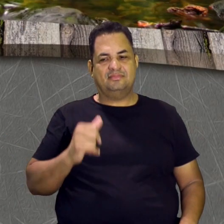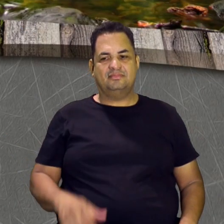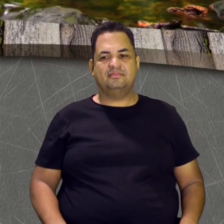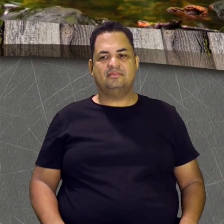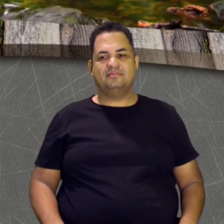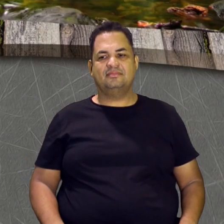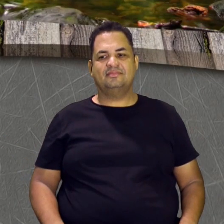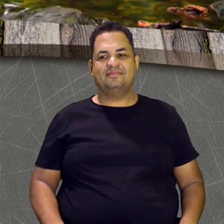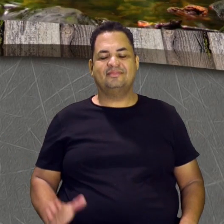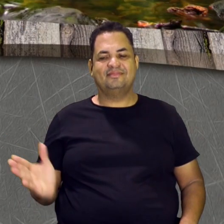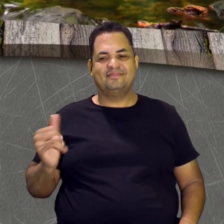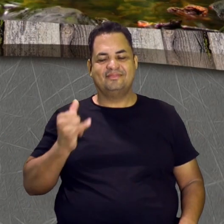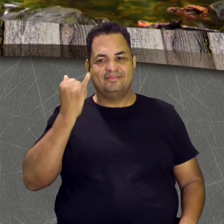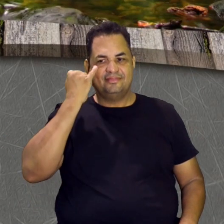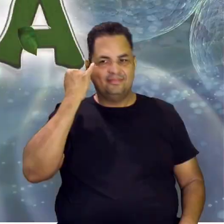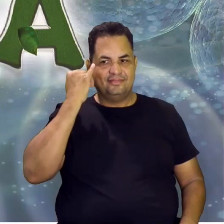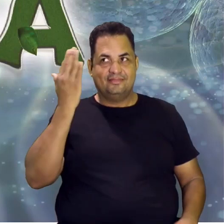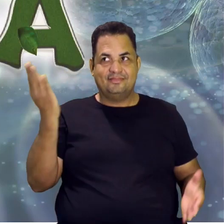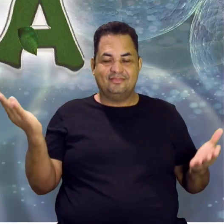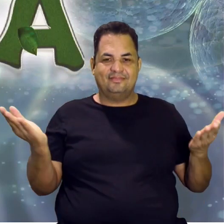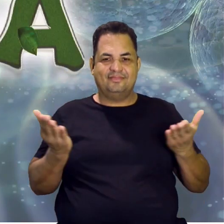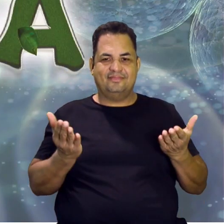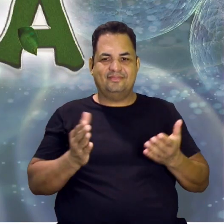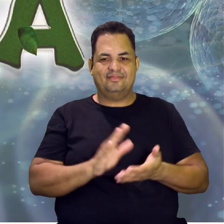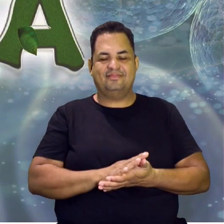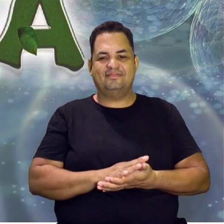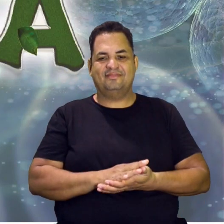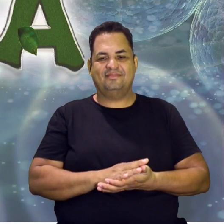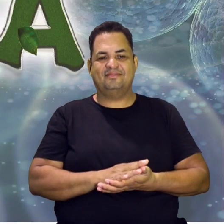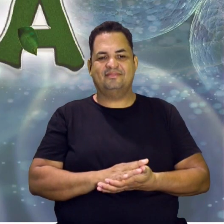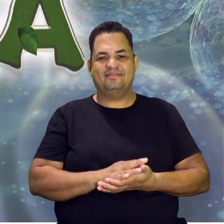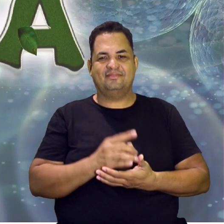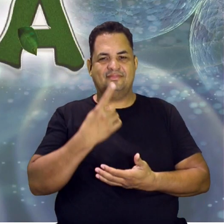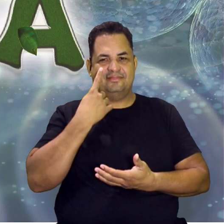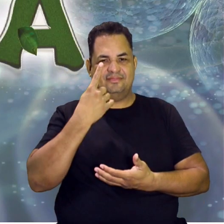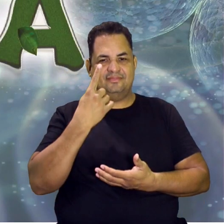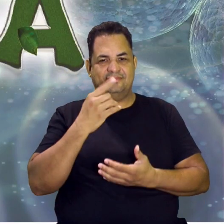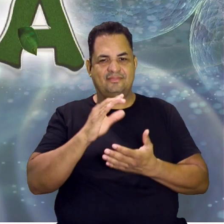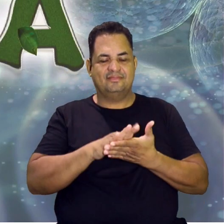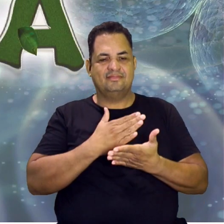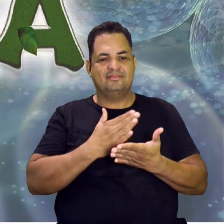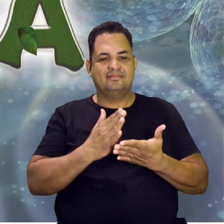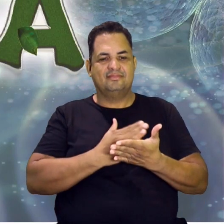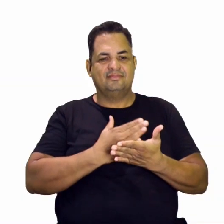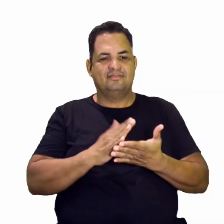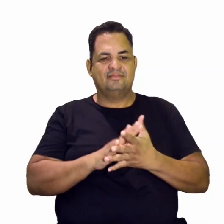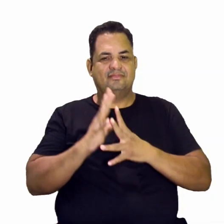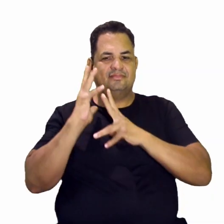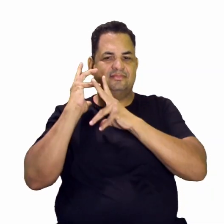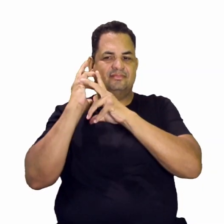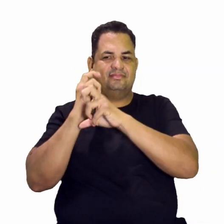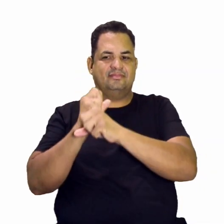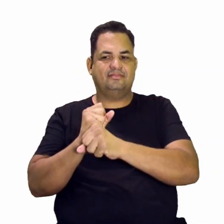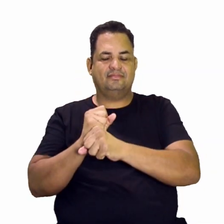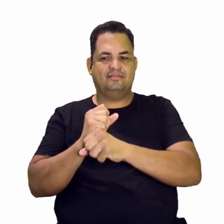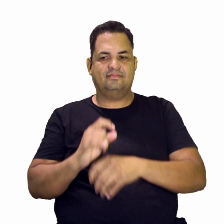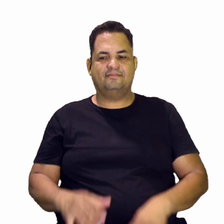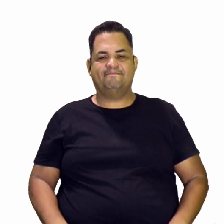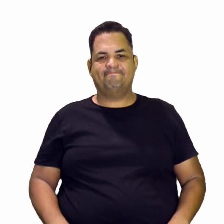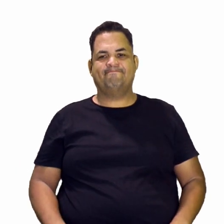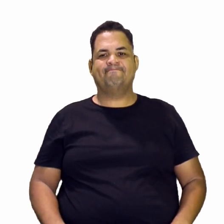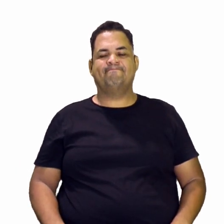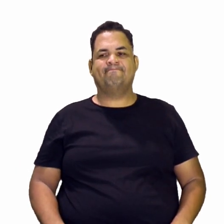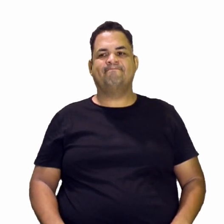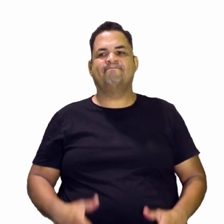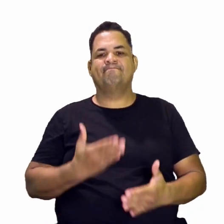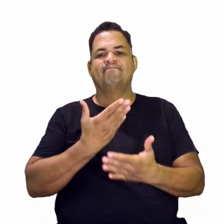Vamos lá, Samir. Olha lá, vamos para dar uma olhada no nosso material, da nossa revisão. E a gente